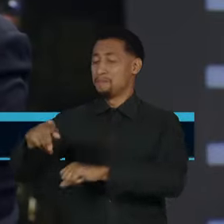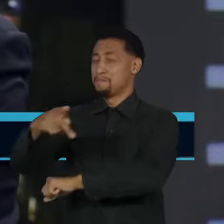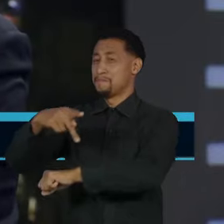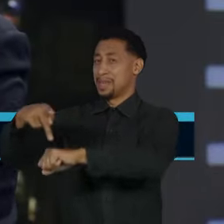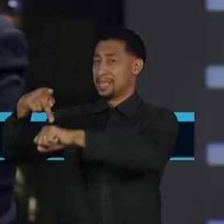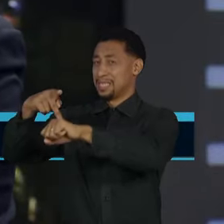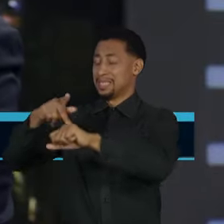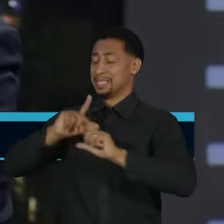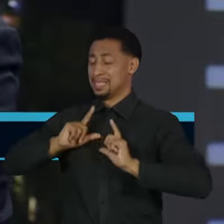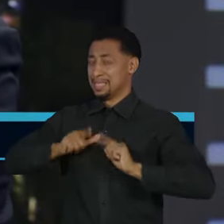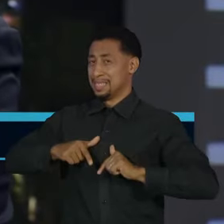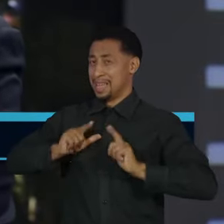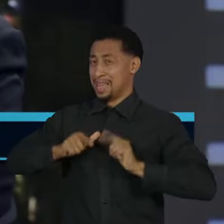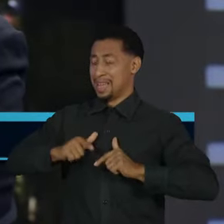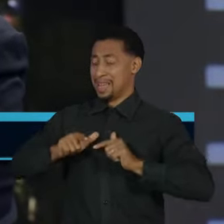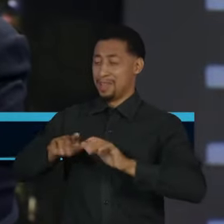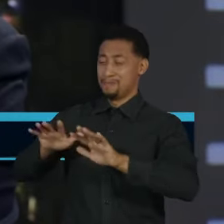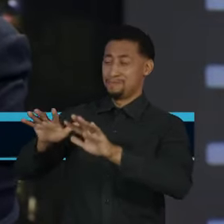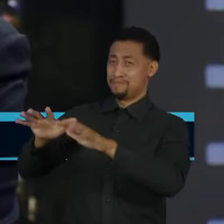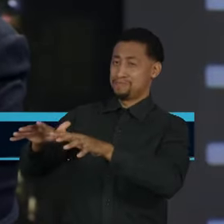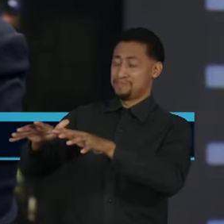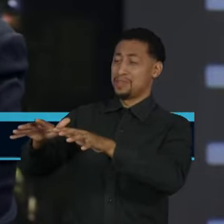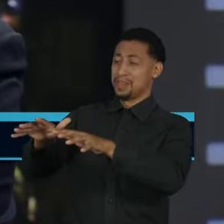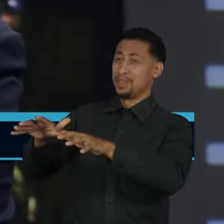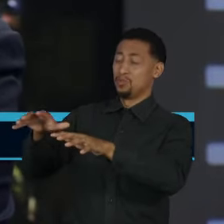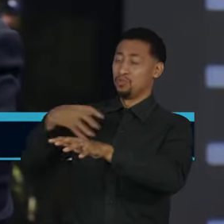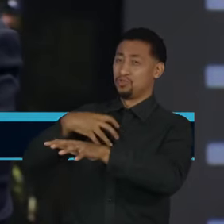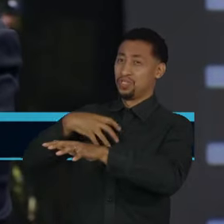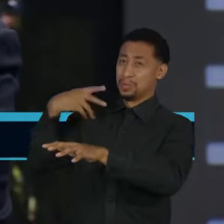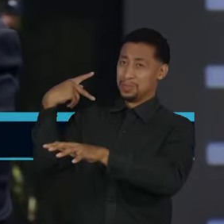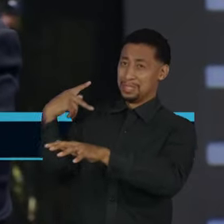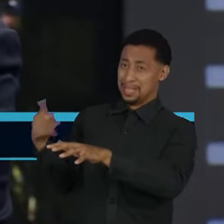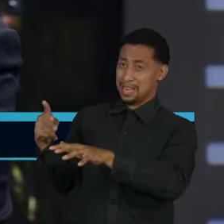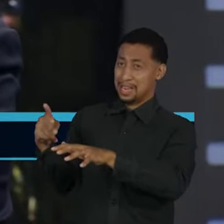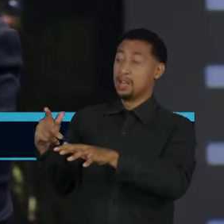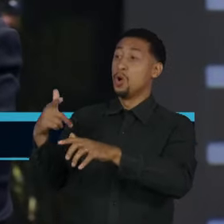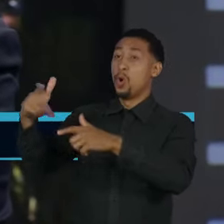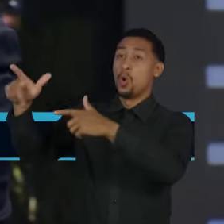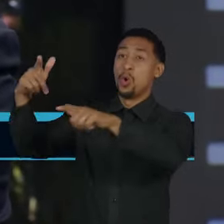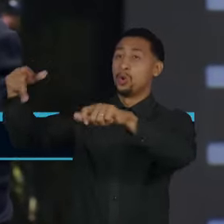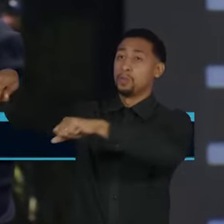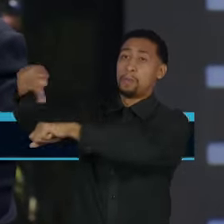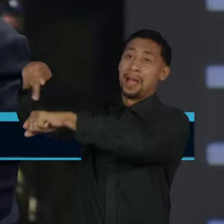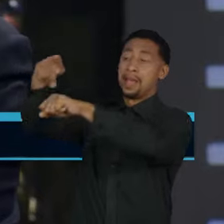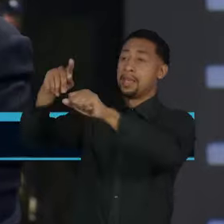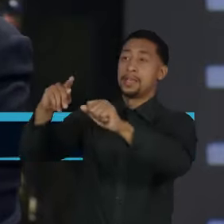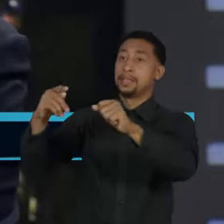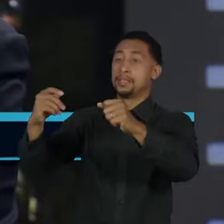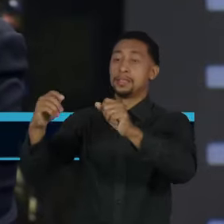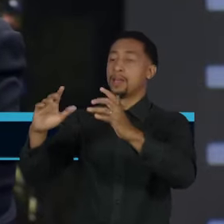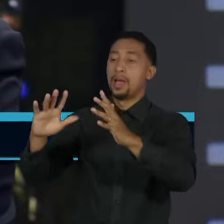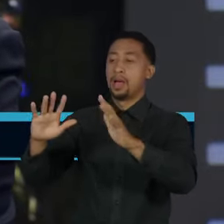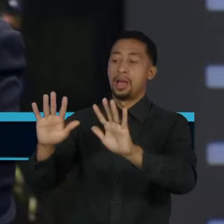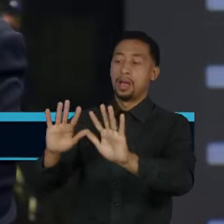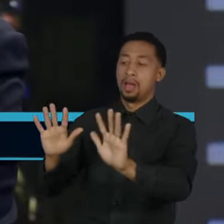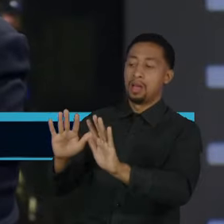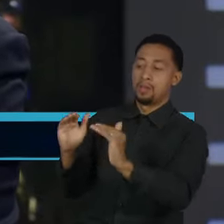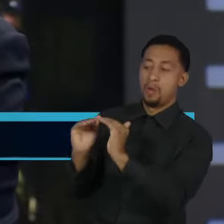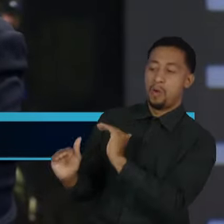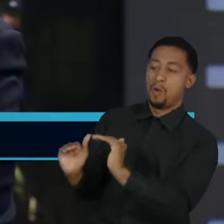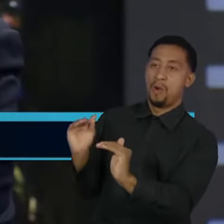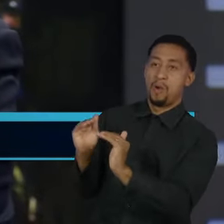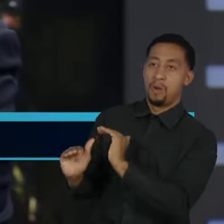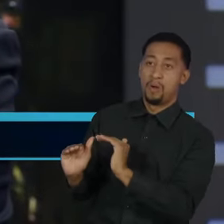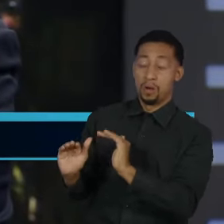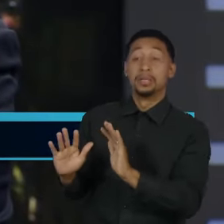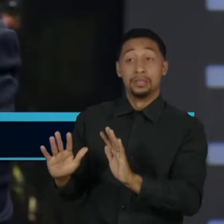povo, nada disso. Mas o governo dele, pelas atitudes que toma, está ficando cada vez mais isolado. Então, acho que o americano esperava que isso acontecesse,